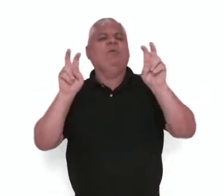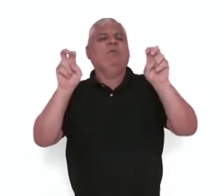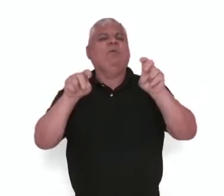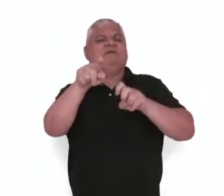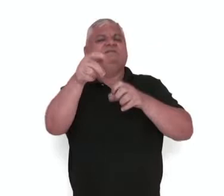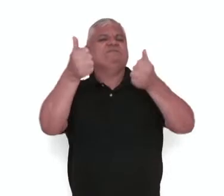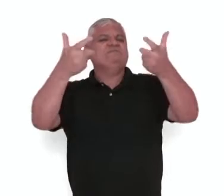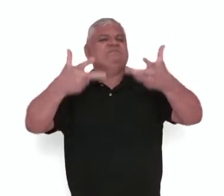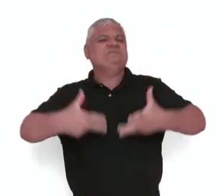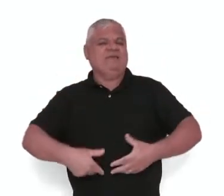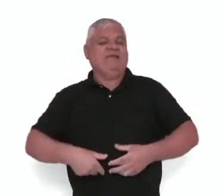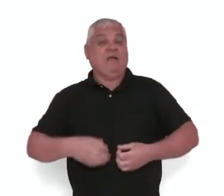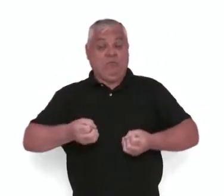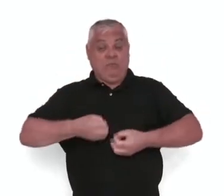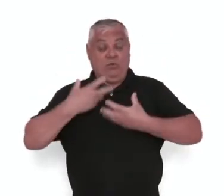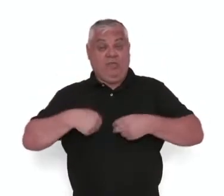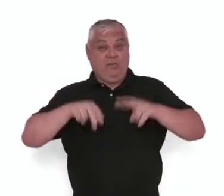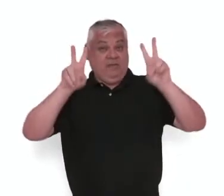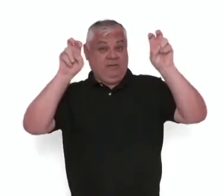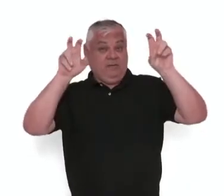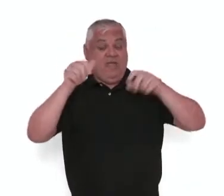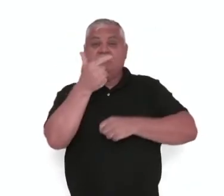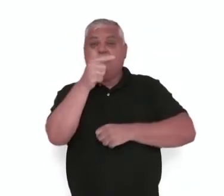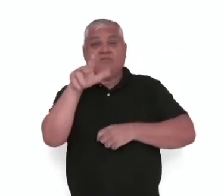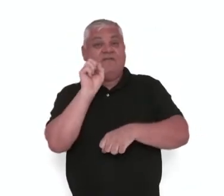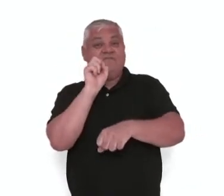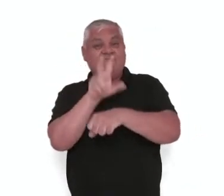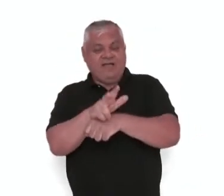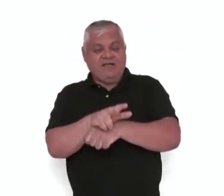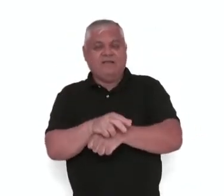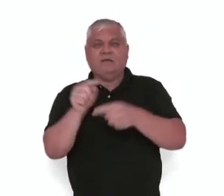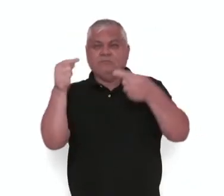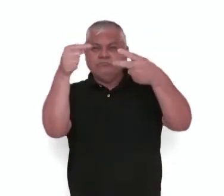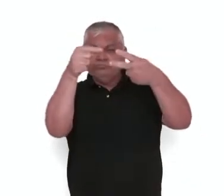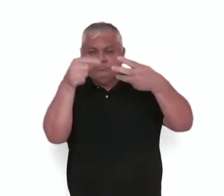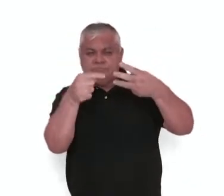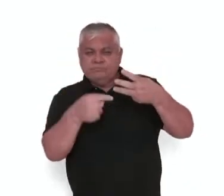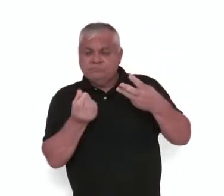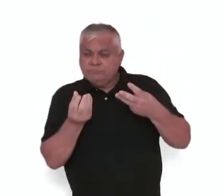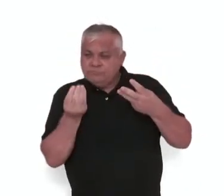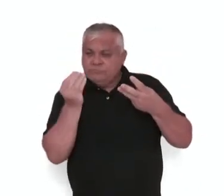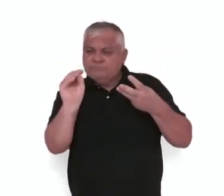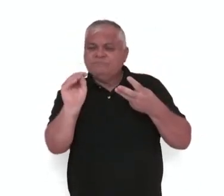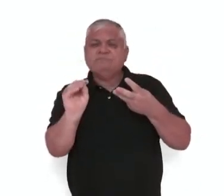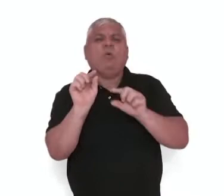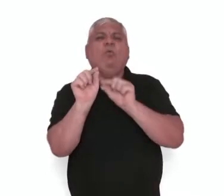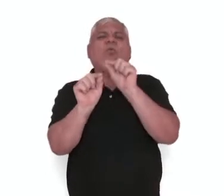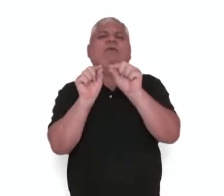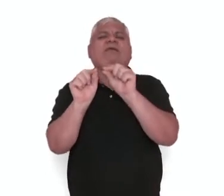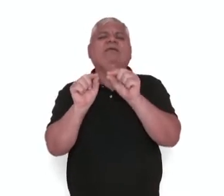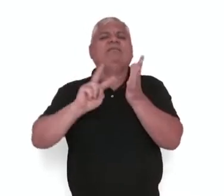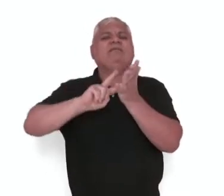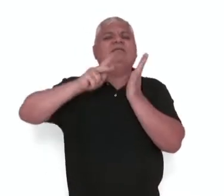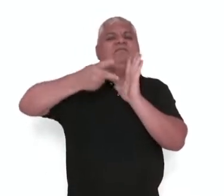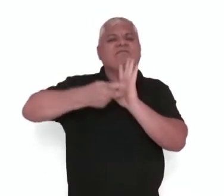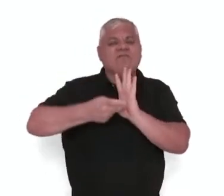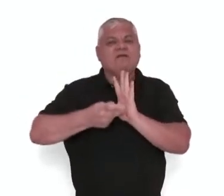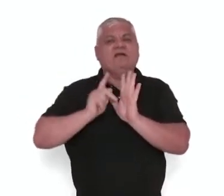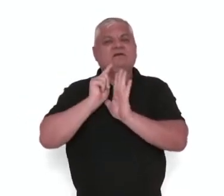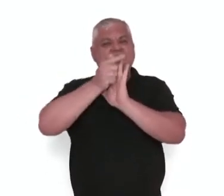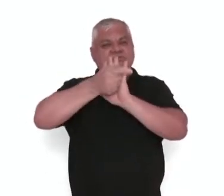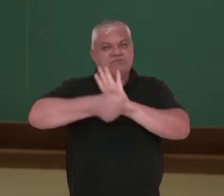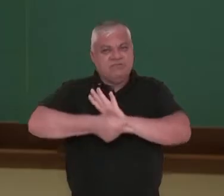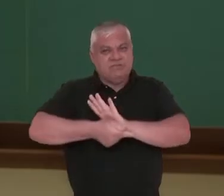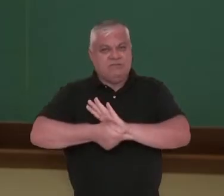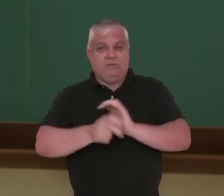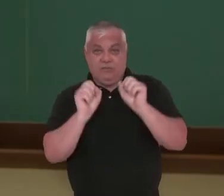suas respostas apontando características encontradas no texto relacionadas ao que estudamos sobre o gênero.